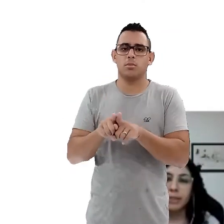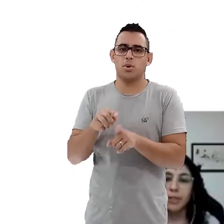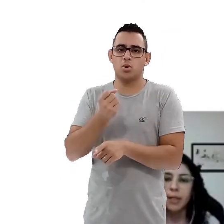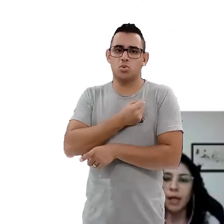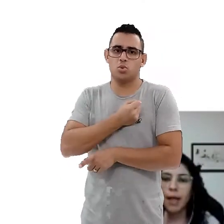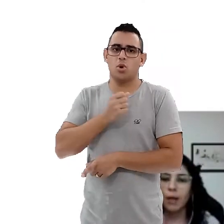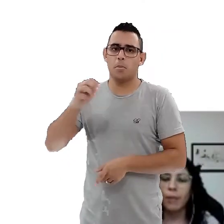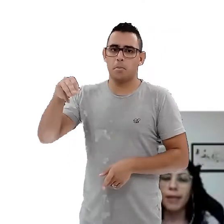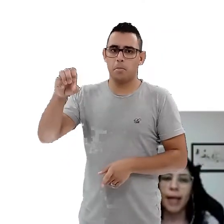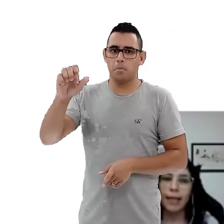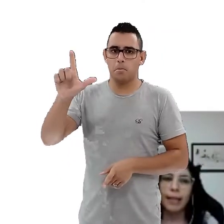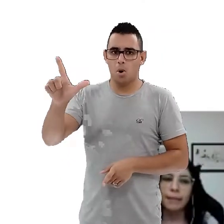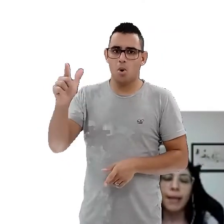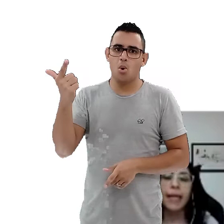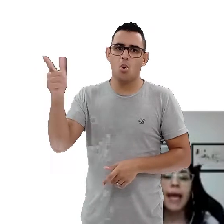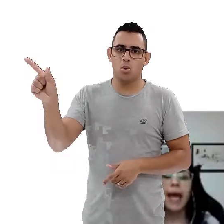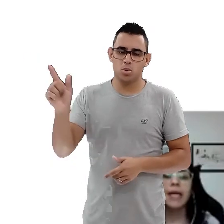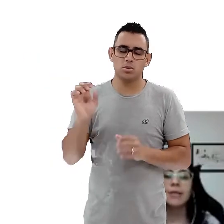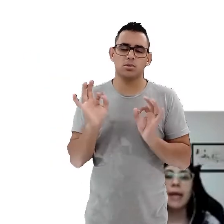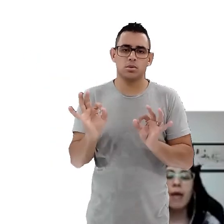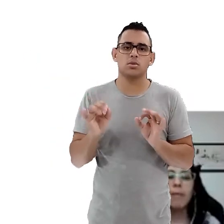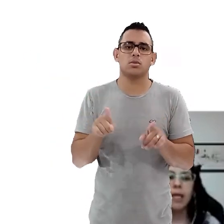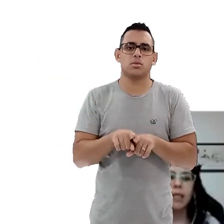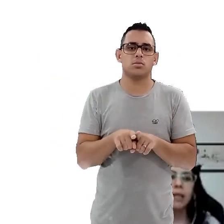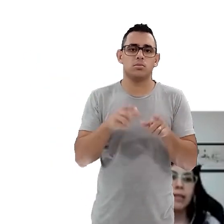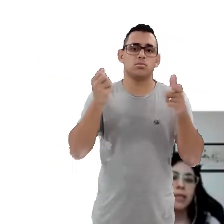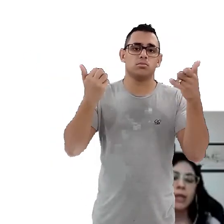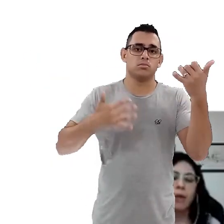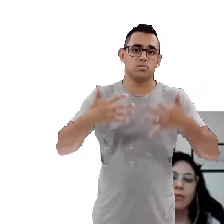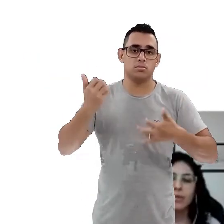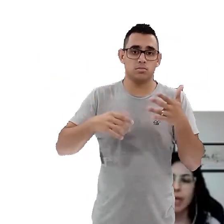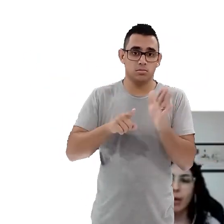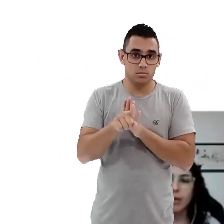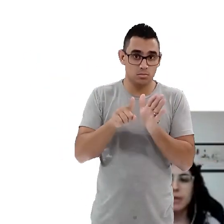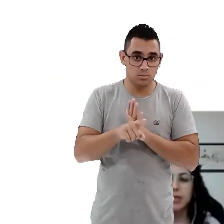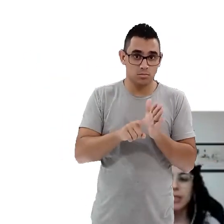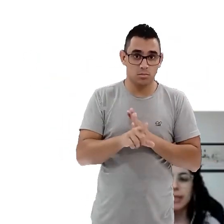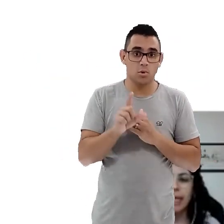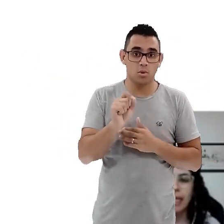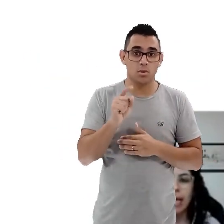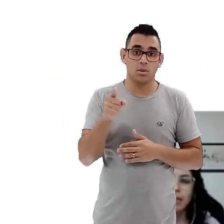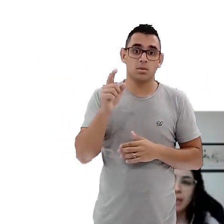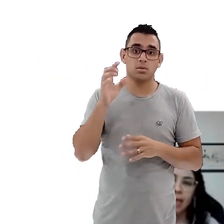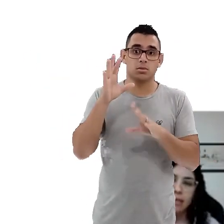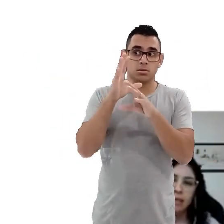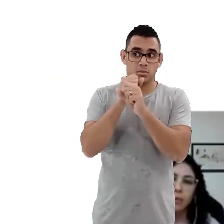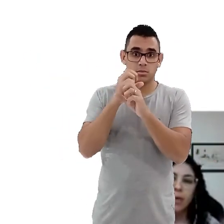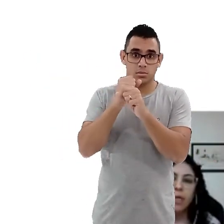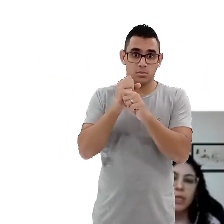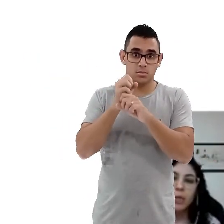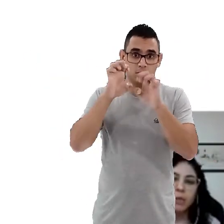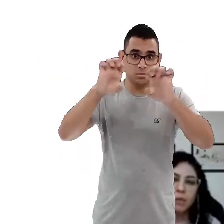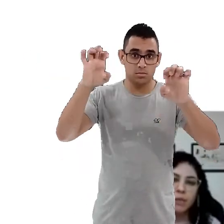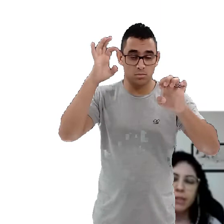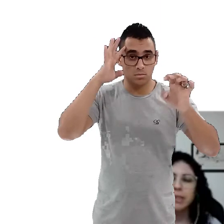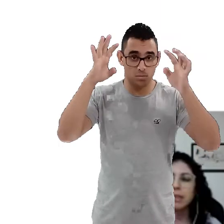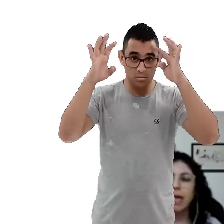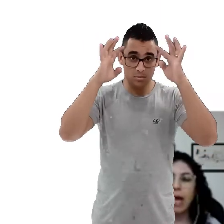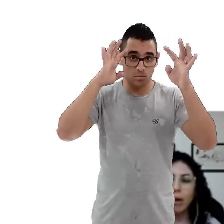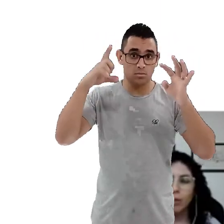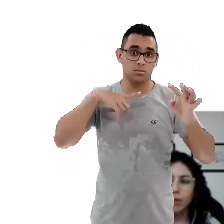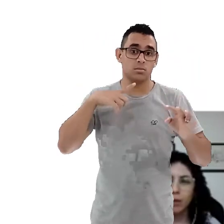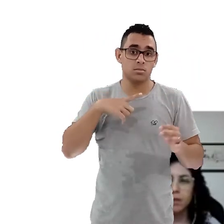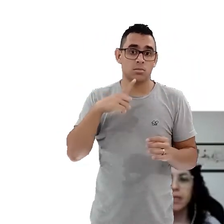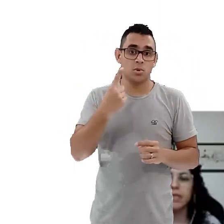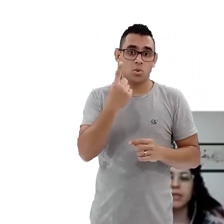importante da gente comentar aqui também é que geralmente nesses cálculos teóricos a gente tem associação de uma substância